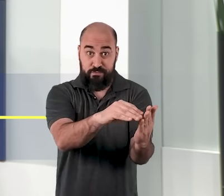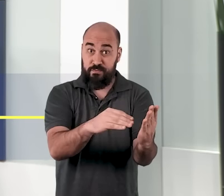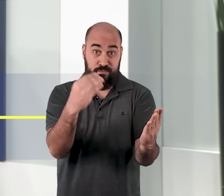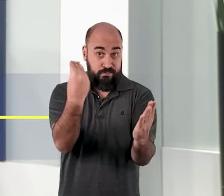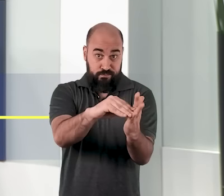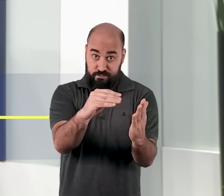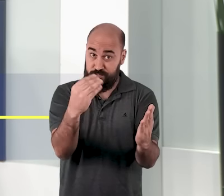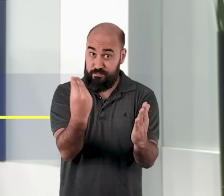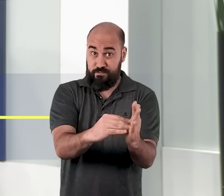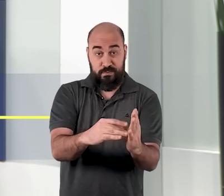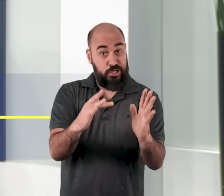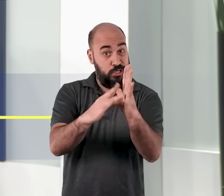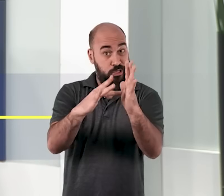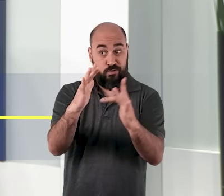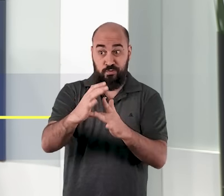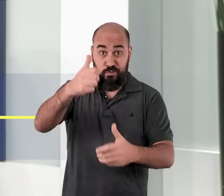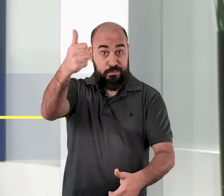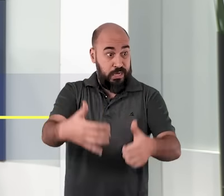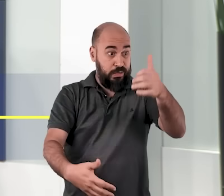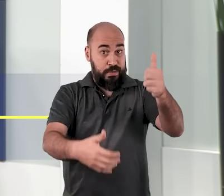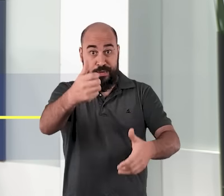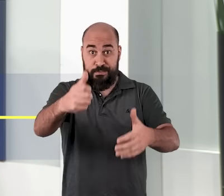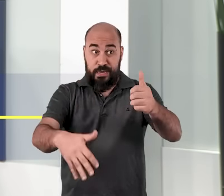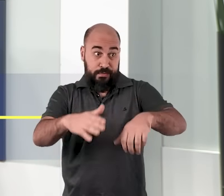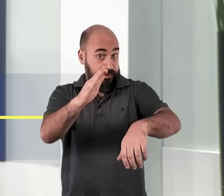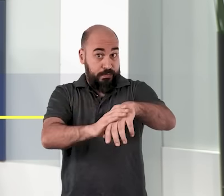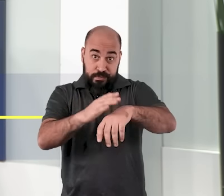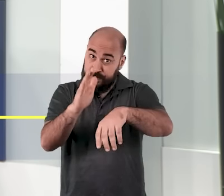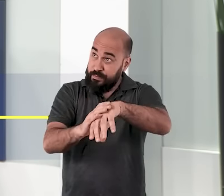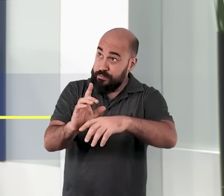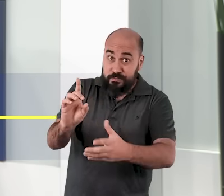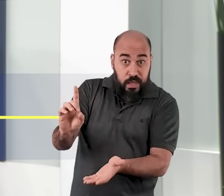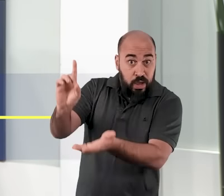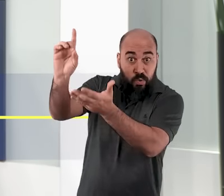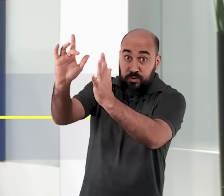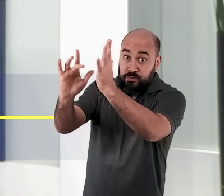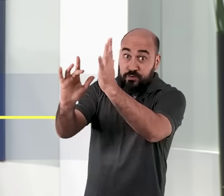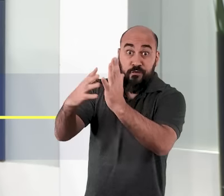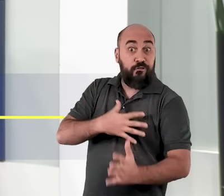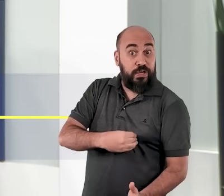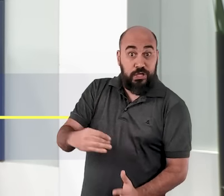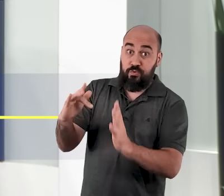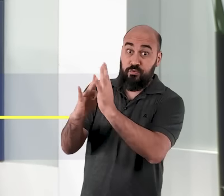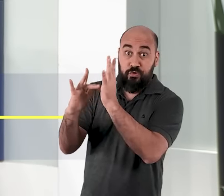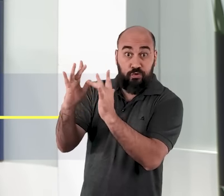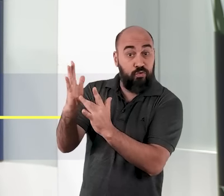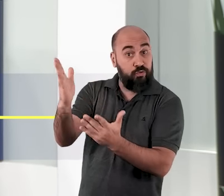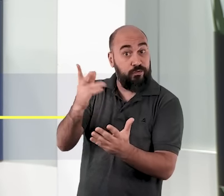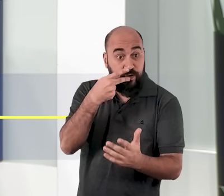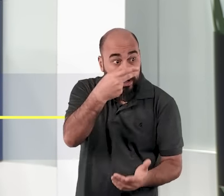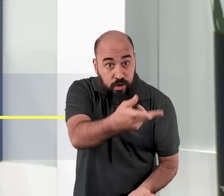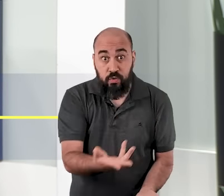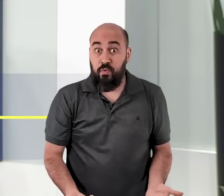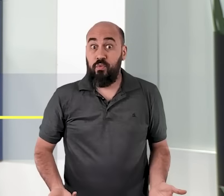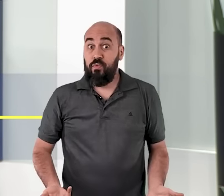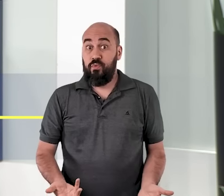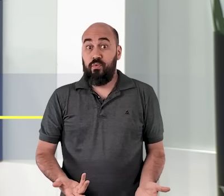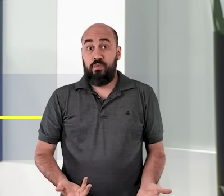falado. E então ele diz assim, para que nós dessas verdades ouvidas, aprendidas, nós jamais